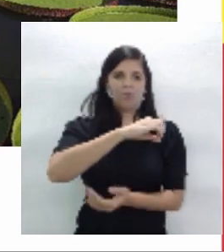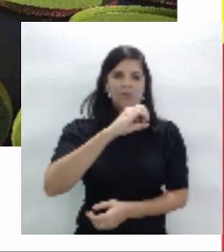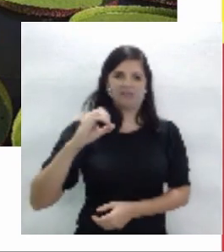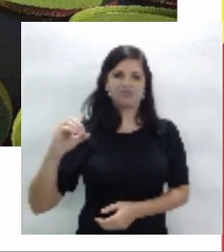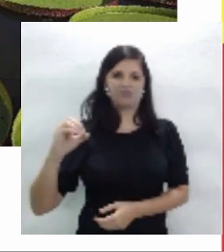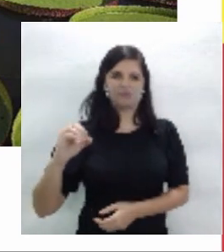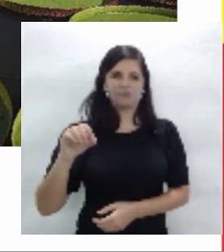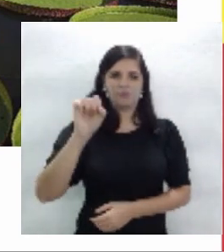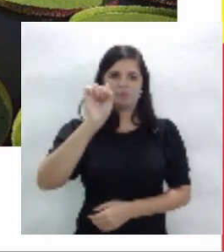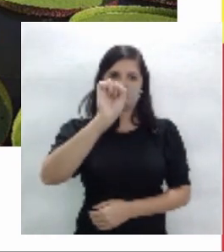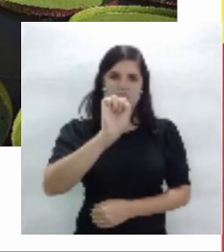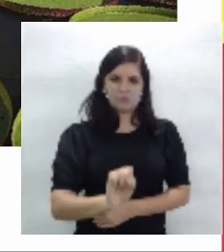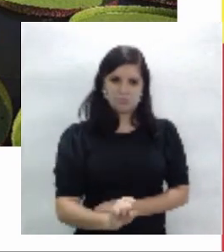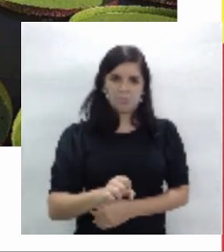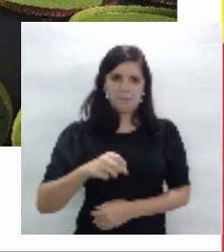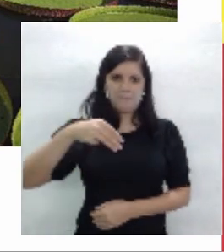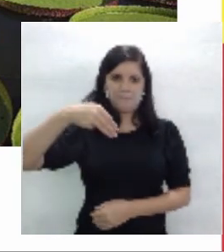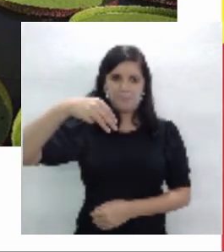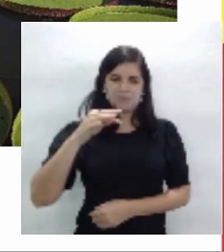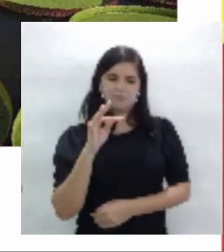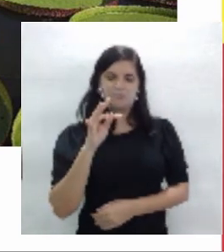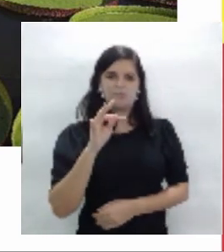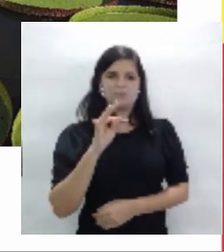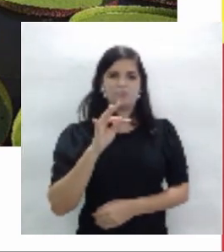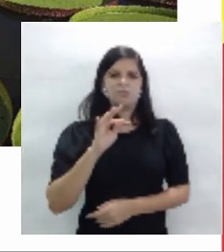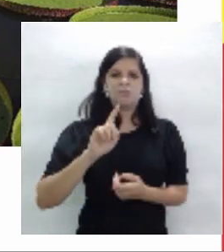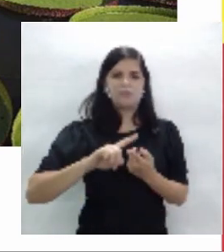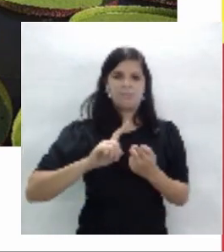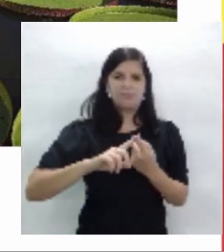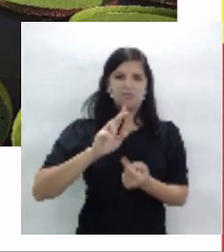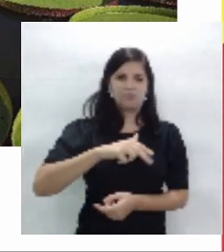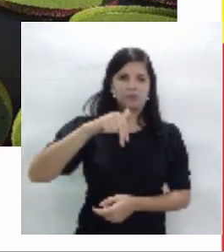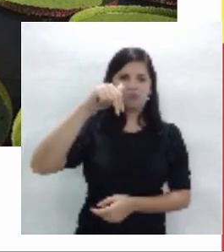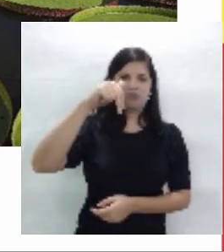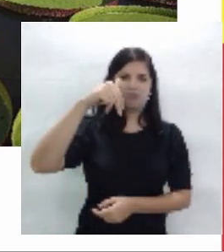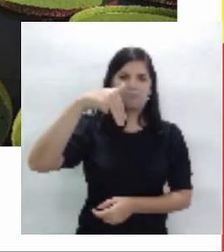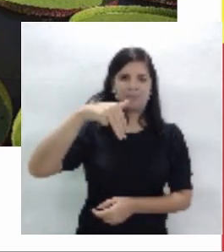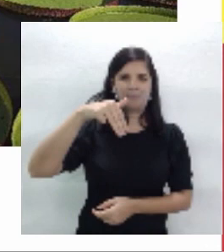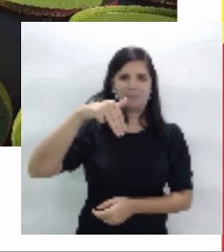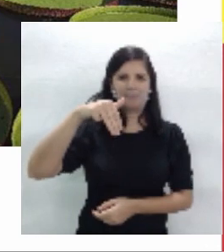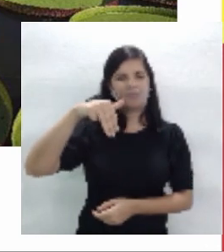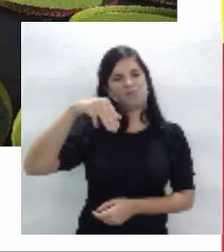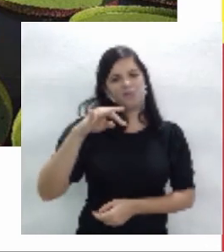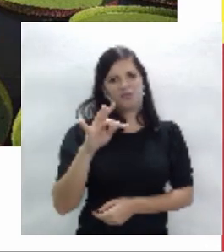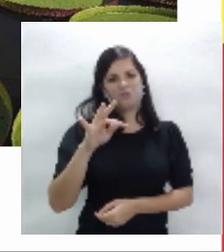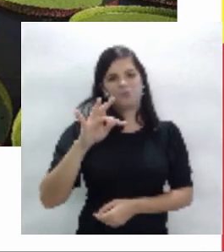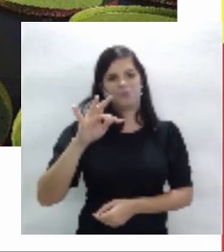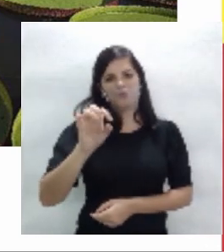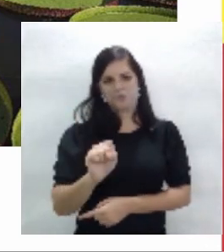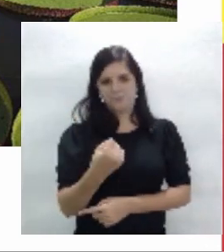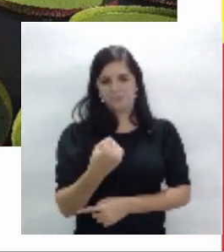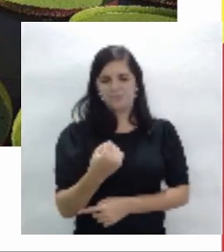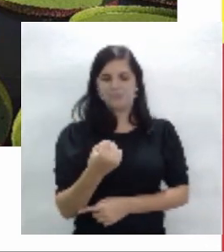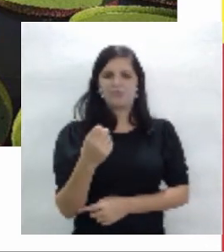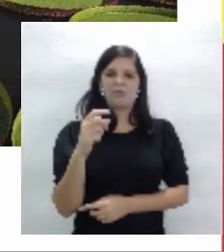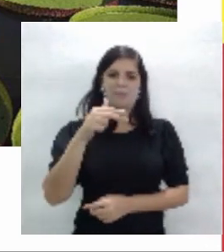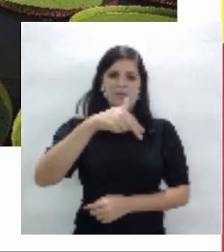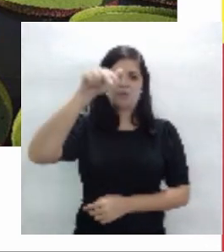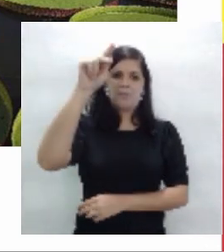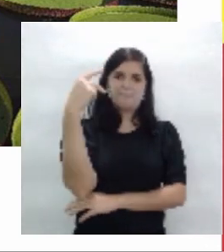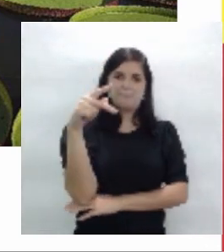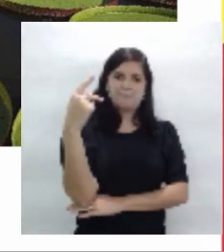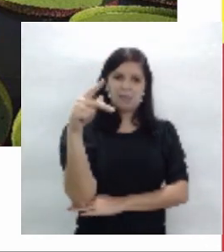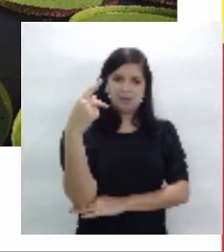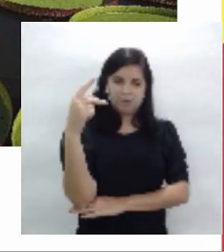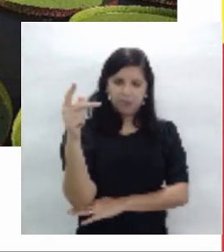Brasil, sul do Mato Grosso e no nordeste do Mato Grosso do Sul. Também se encontra no norte do Paraguai